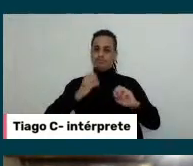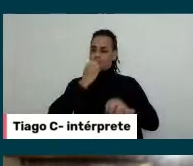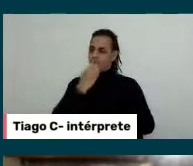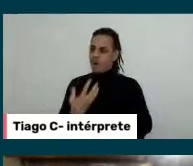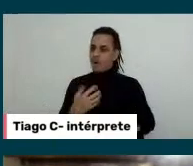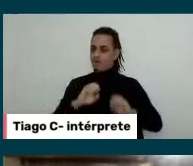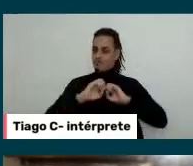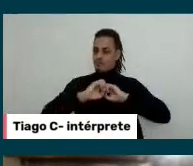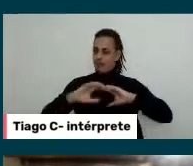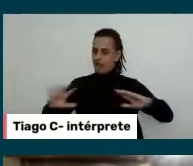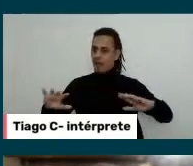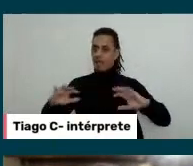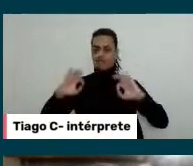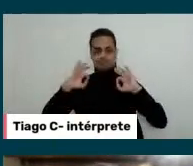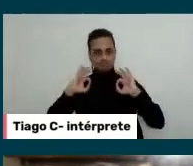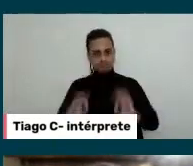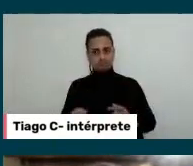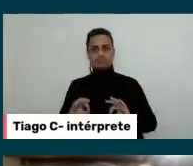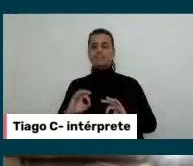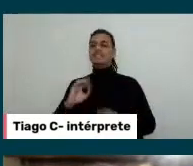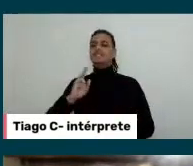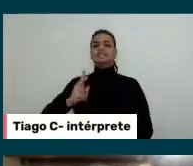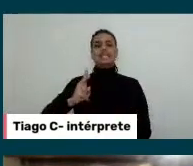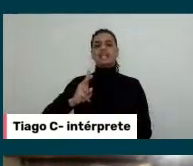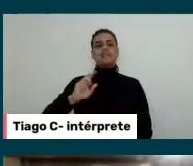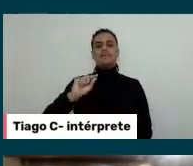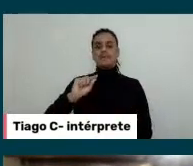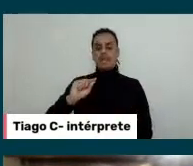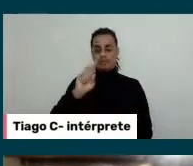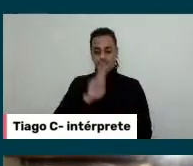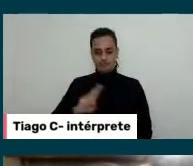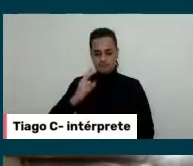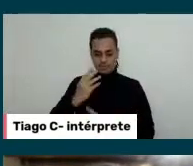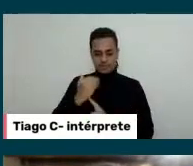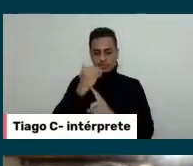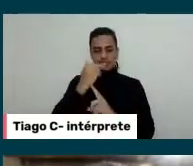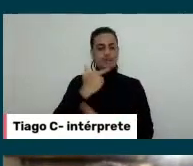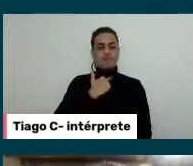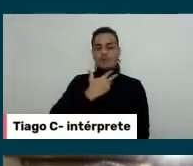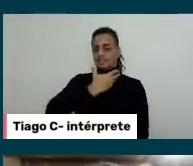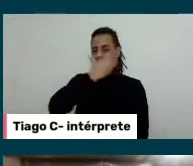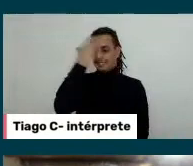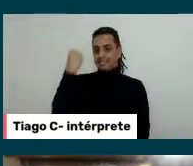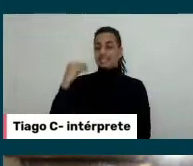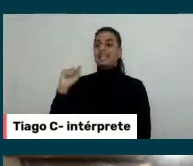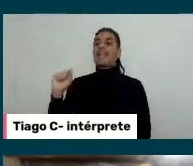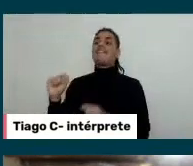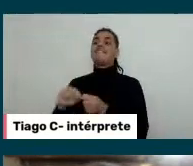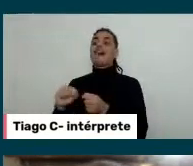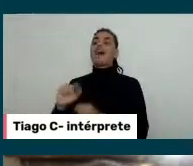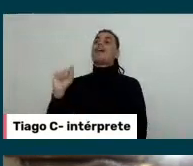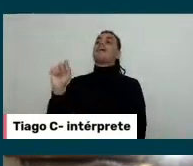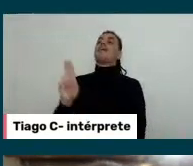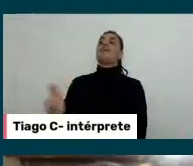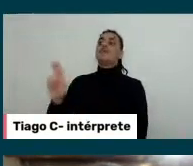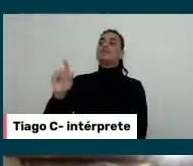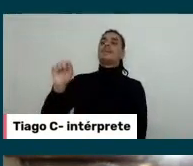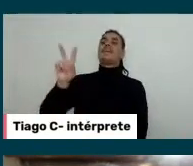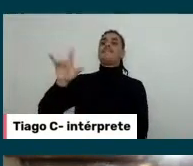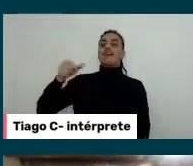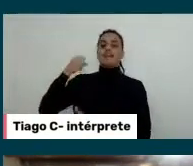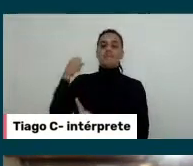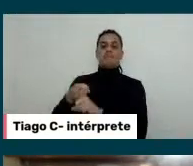tecnologia sempre é aquela que não esquece que as pessoas que estão fazendo, que estão usando a tecnologia, que serão impactadas